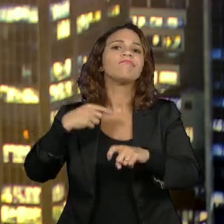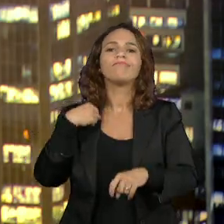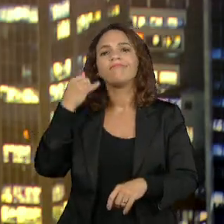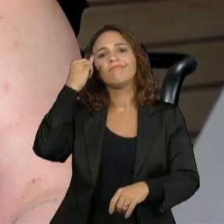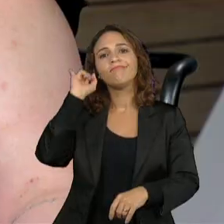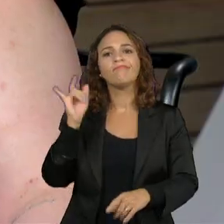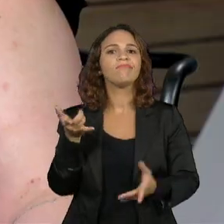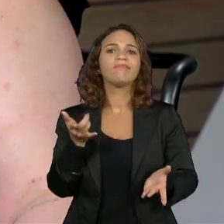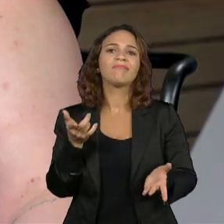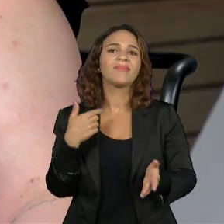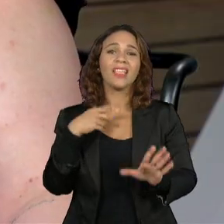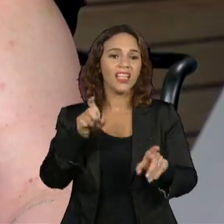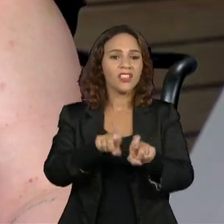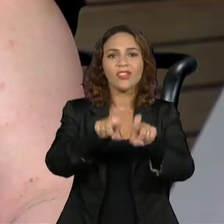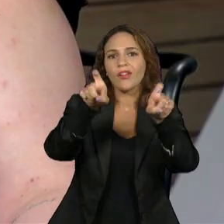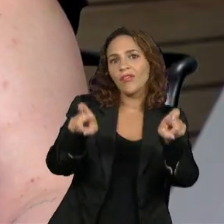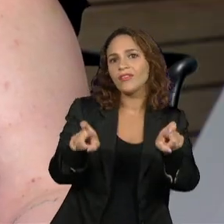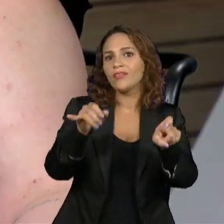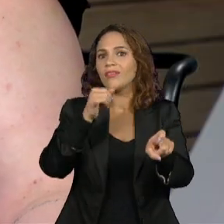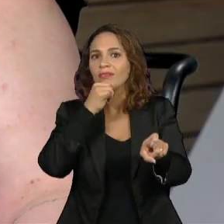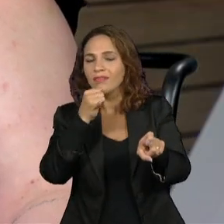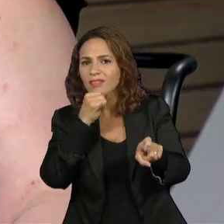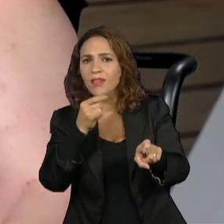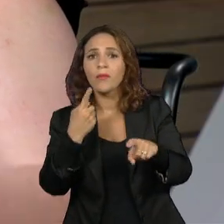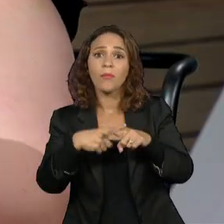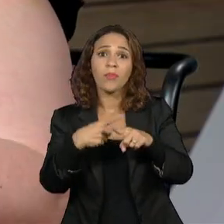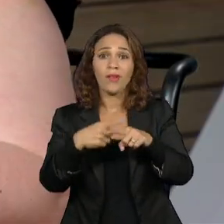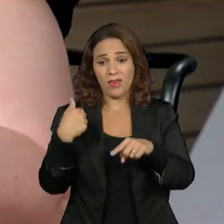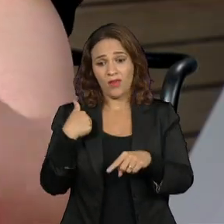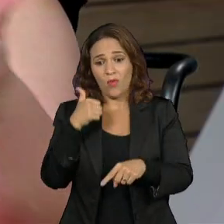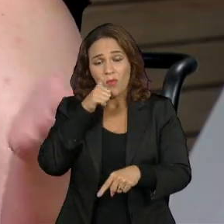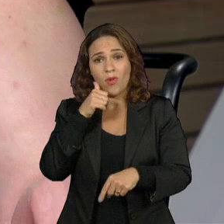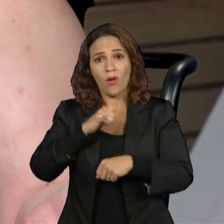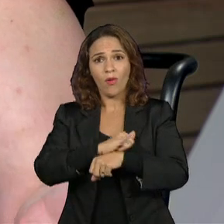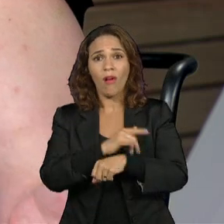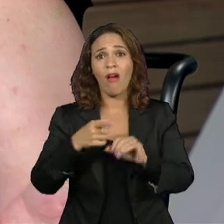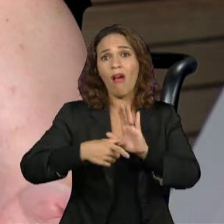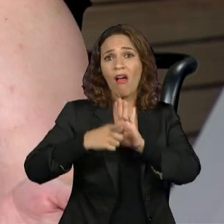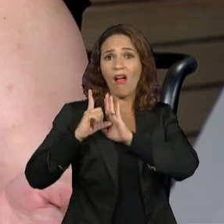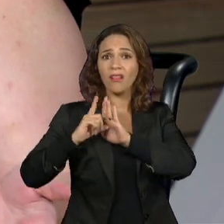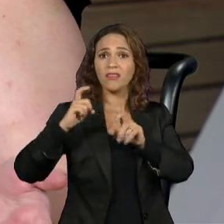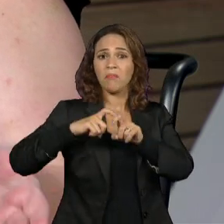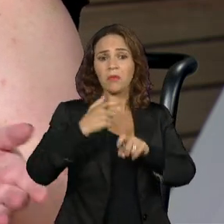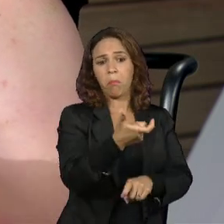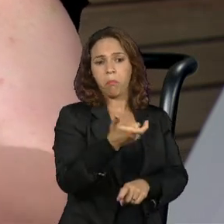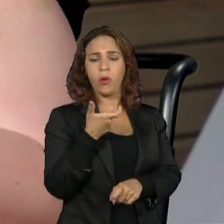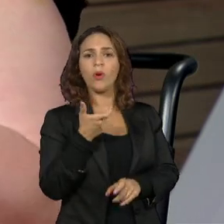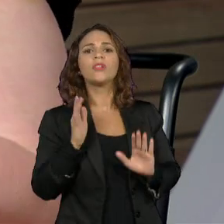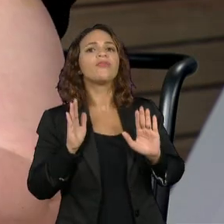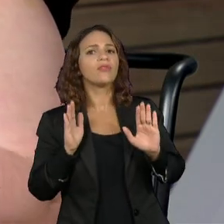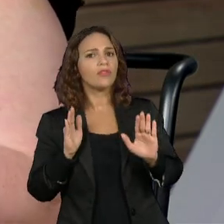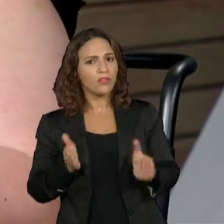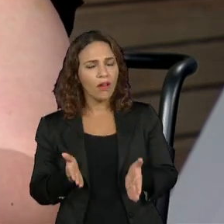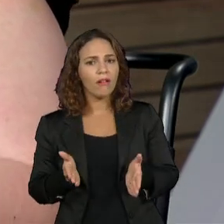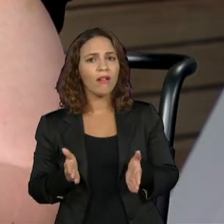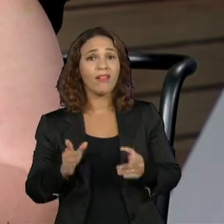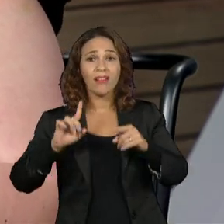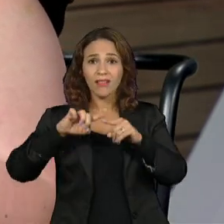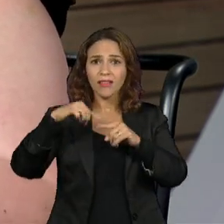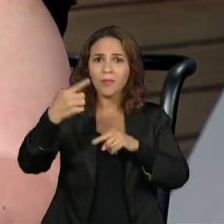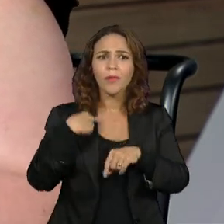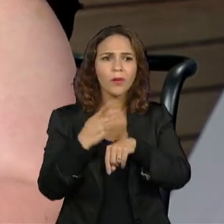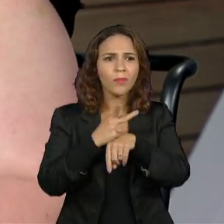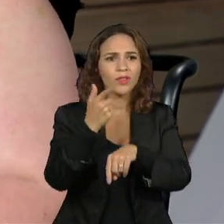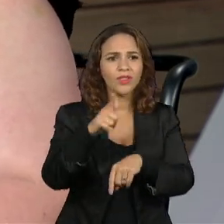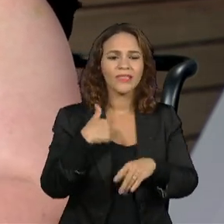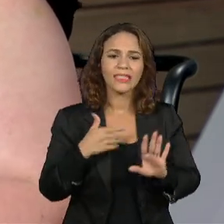de fazer consultas com ginecologista por ser uma mulher gorda, por já ter sofrido gordofobia médica. E depois, quando fui procurar de